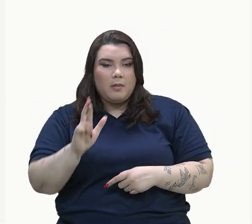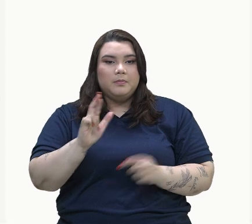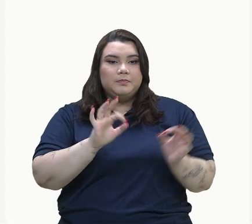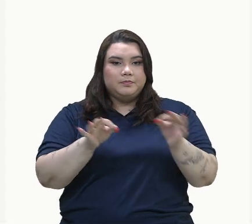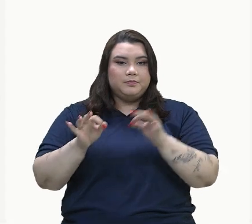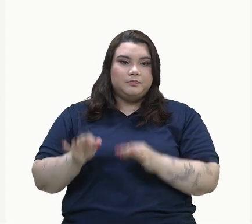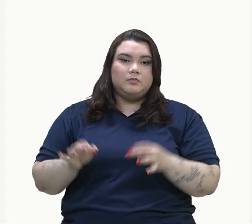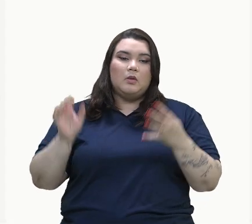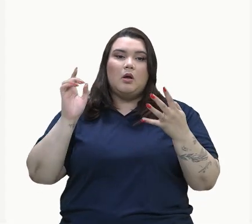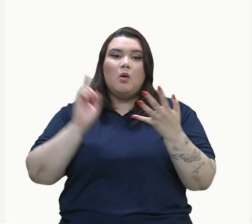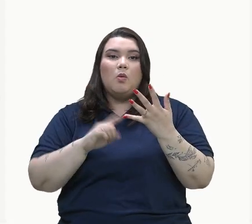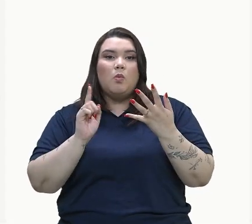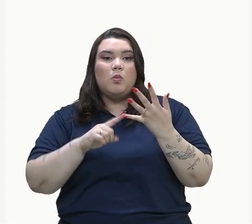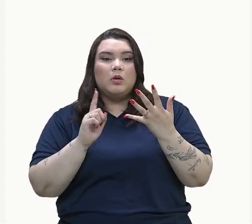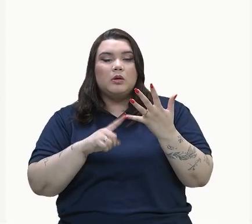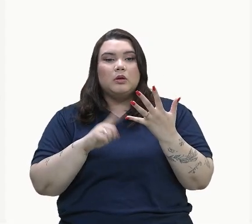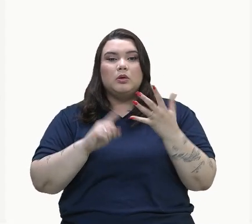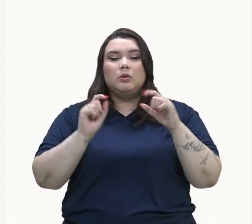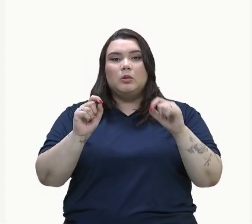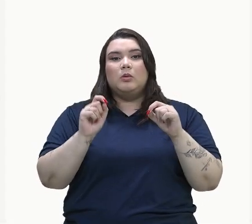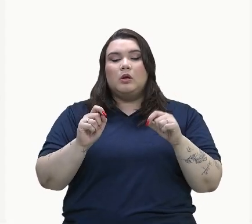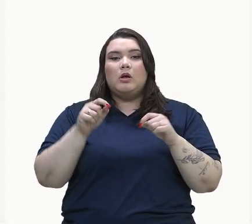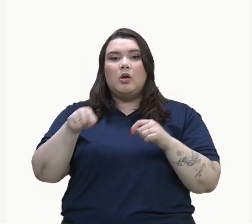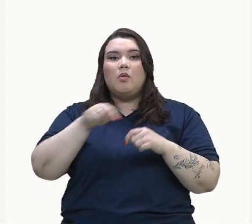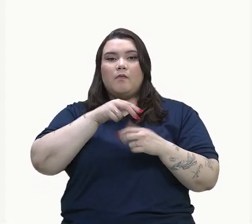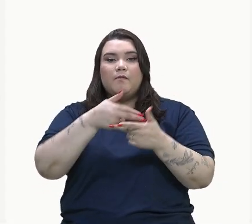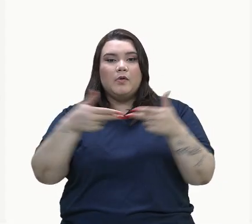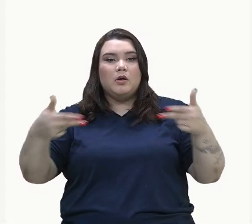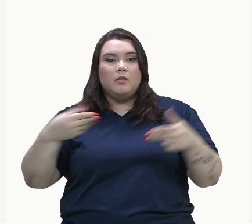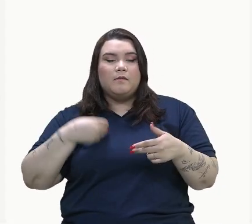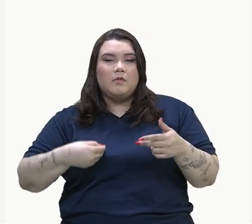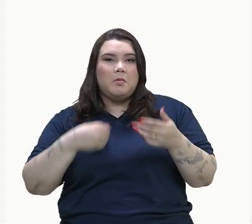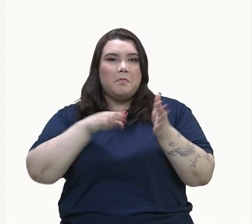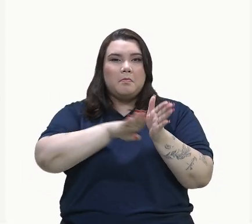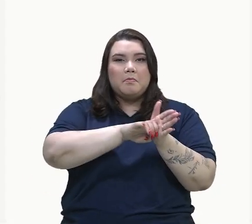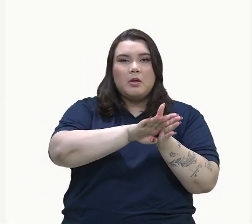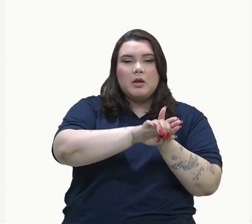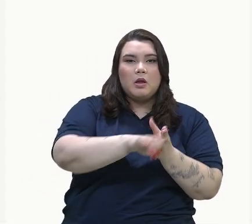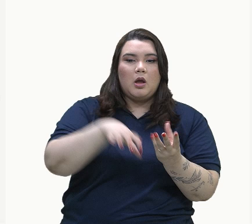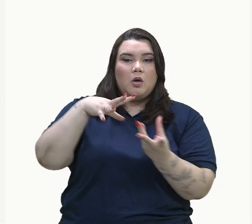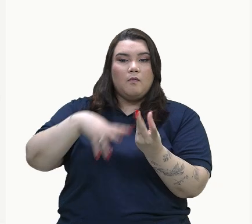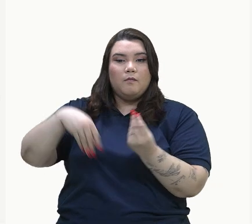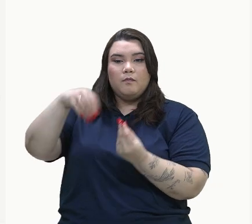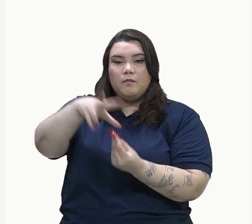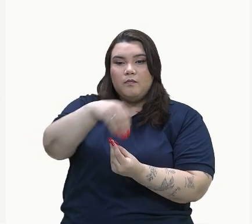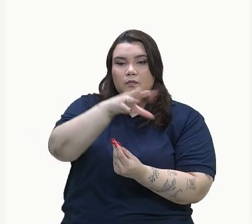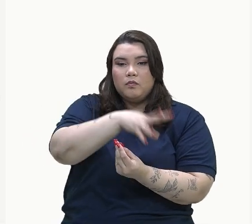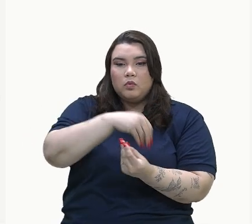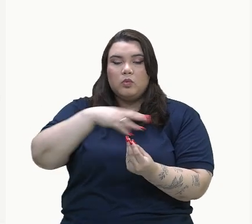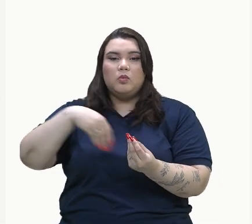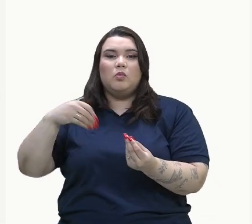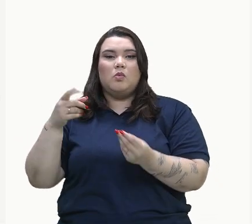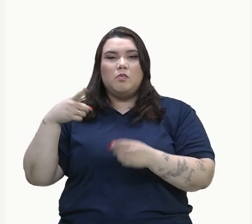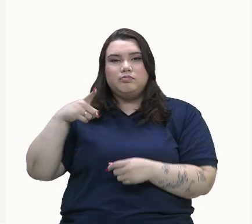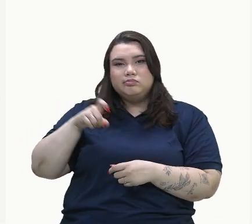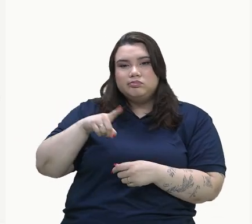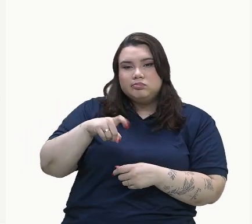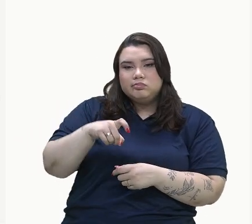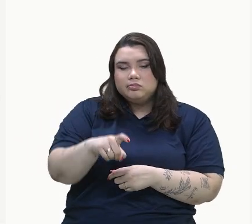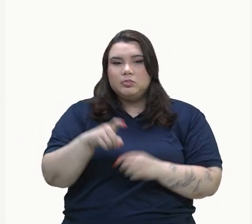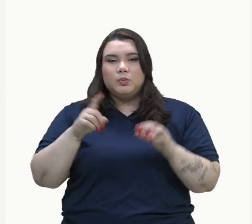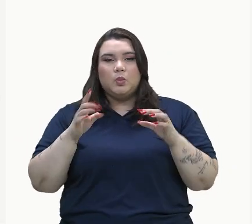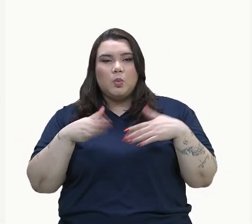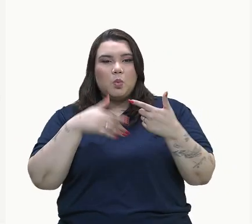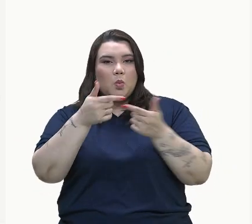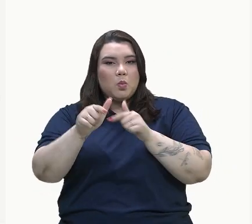tem os organismos vivos também que compõem esse solo, bactérias, fungos, minhocas e outros organismos, eles